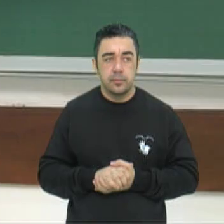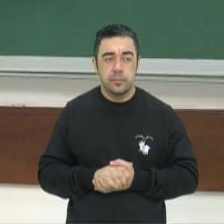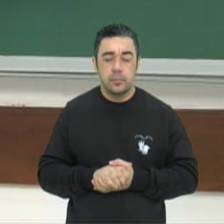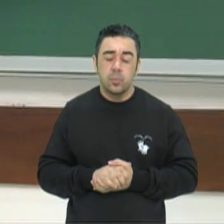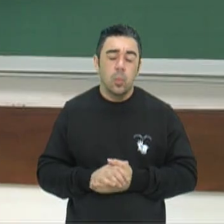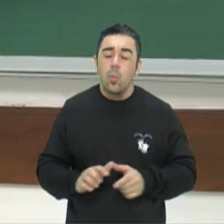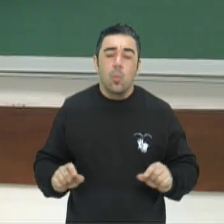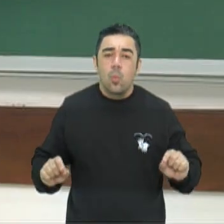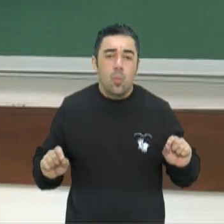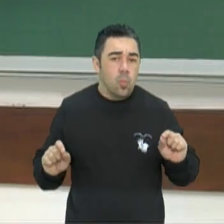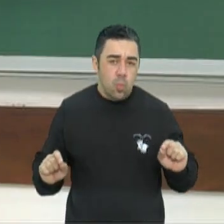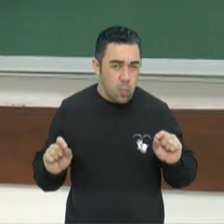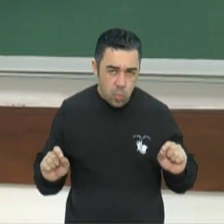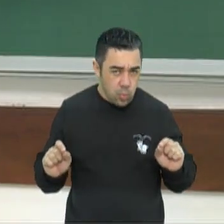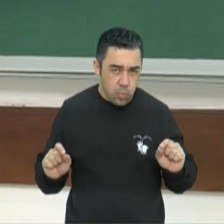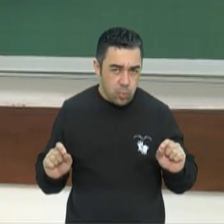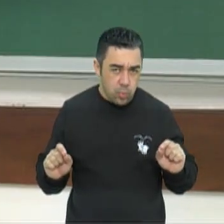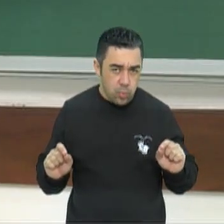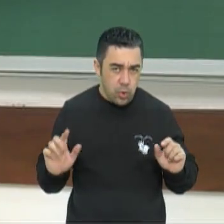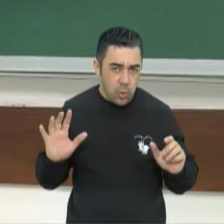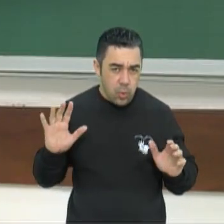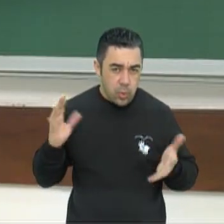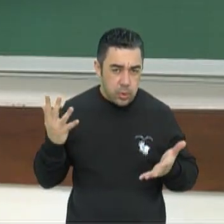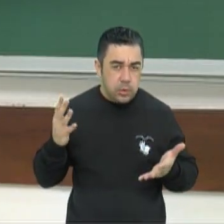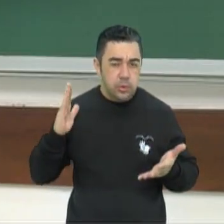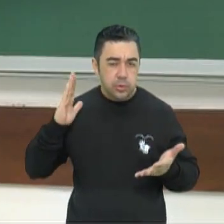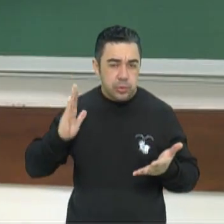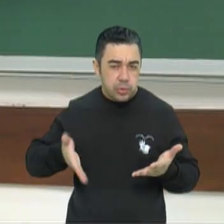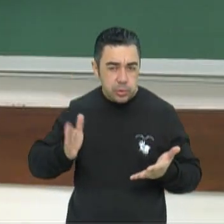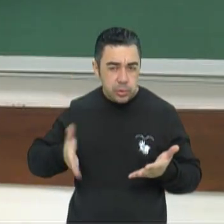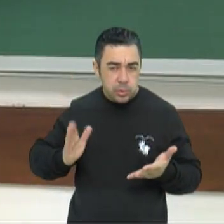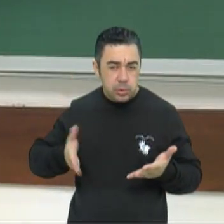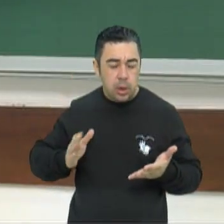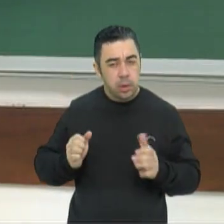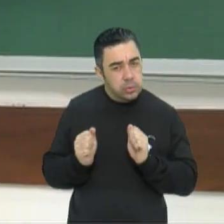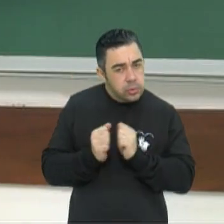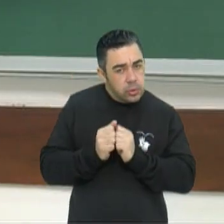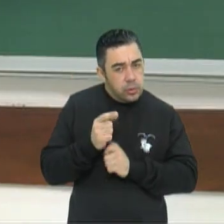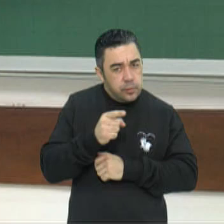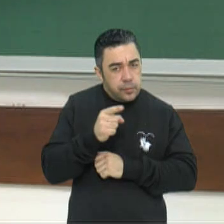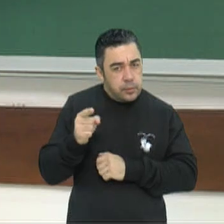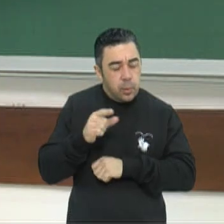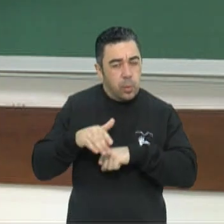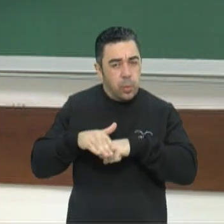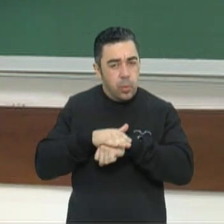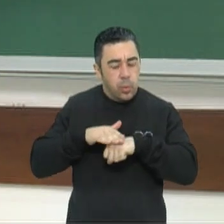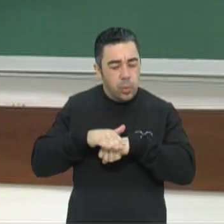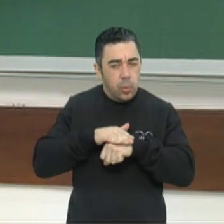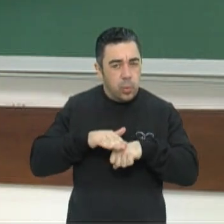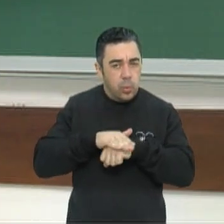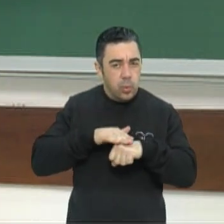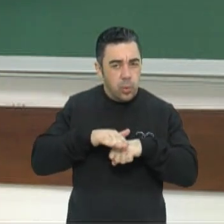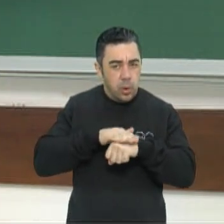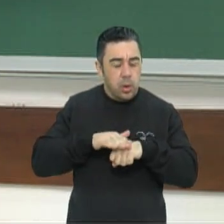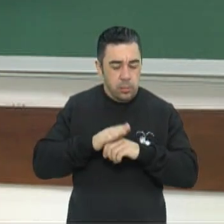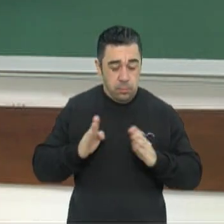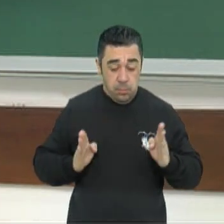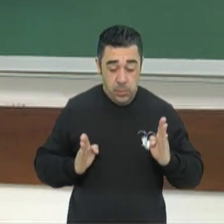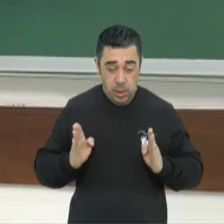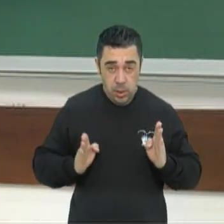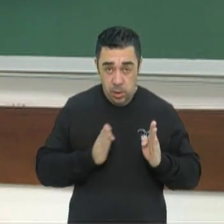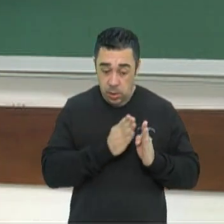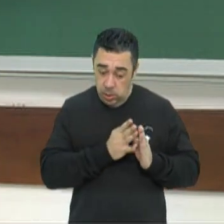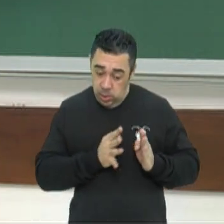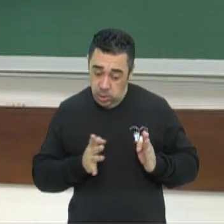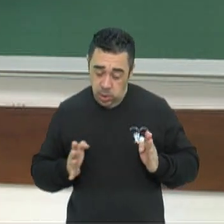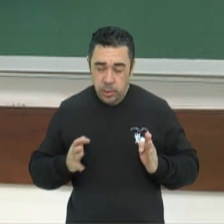O que vai acontecer? Como eu já tinha retomado com vocês, conversado com vocês, durante o período imperial,